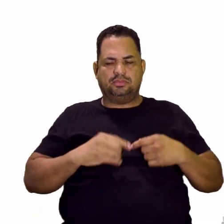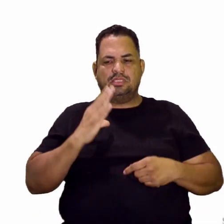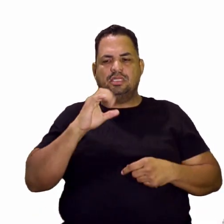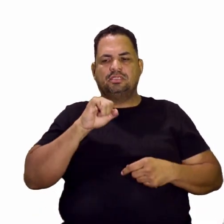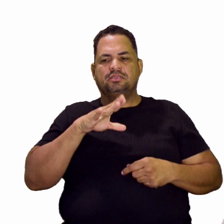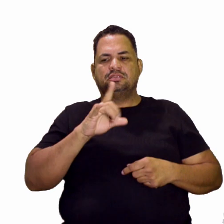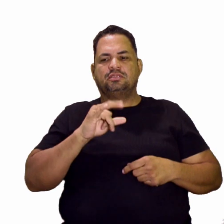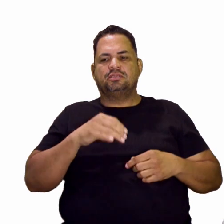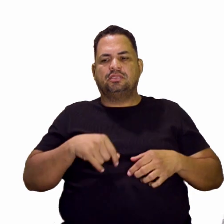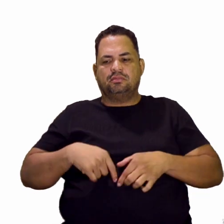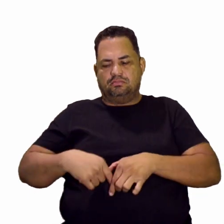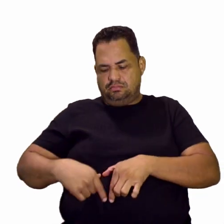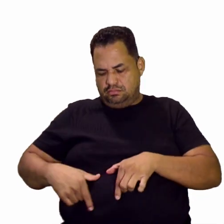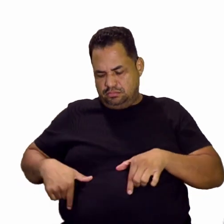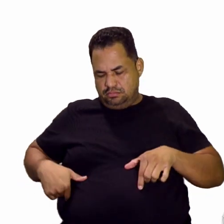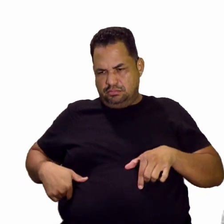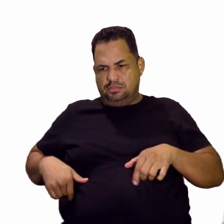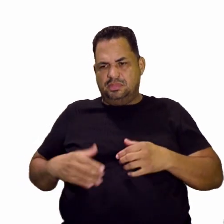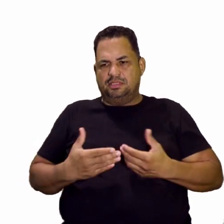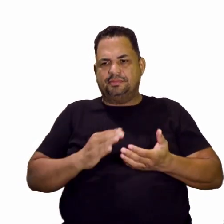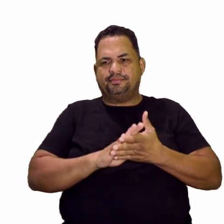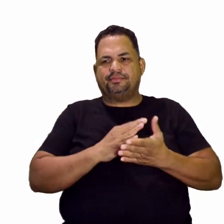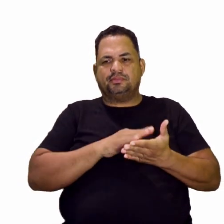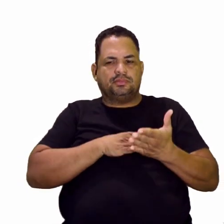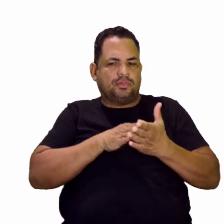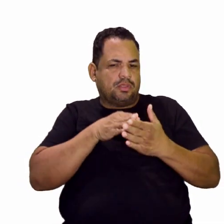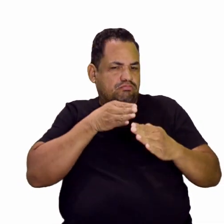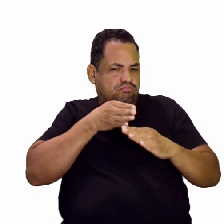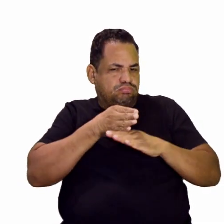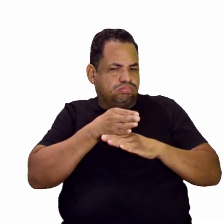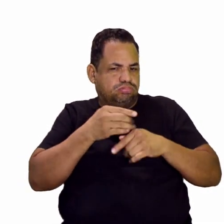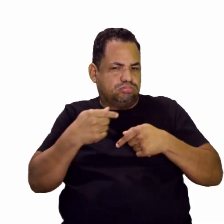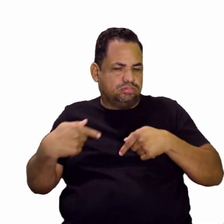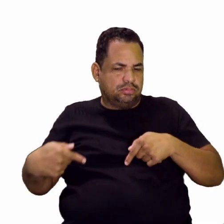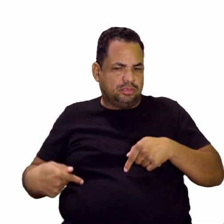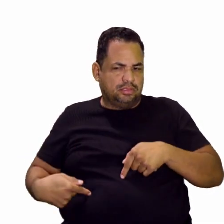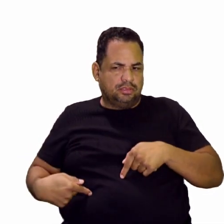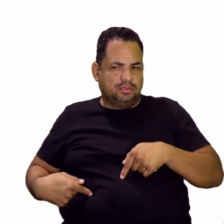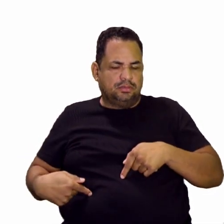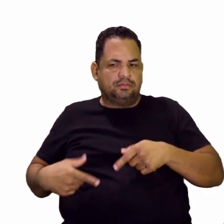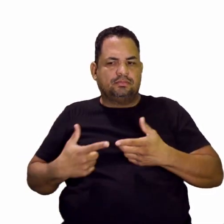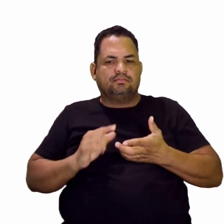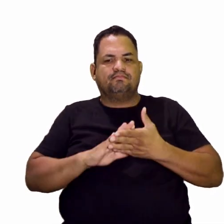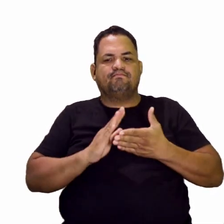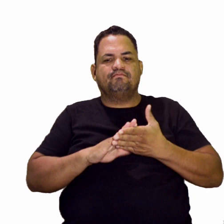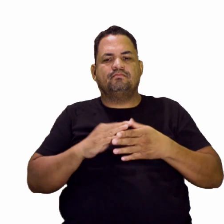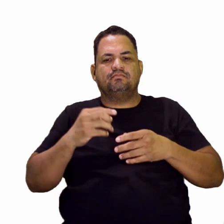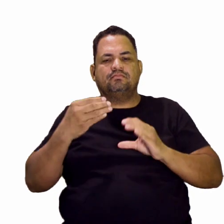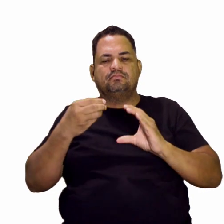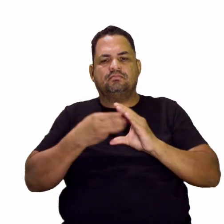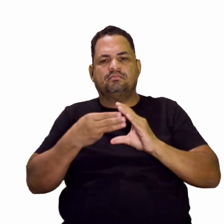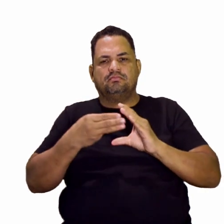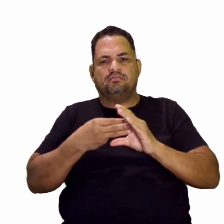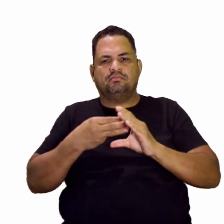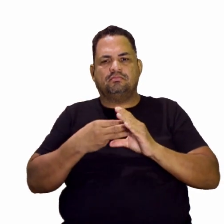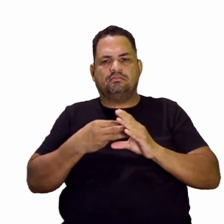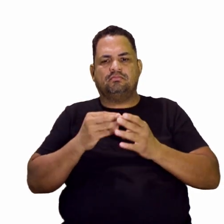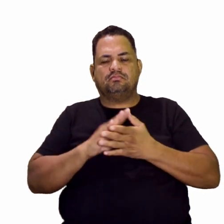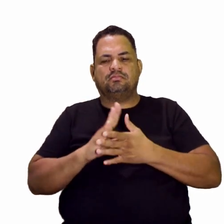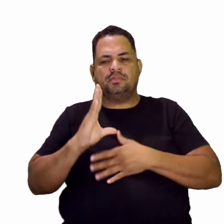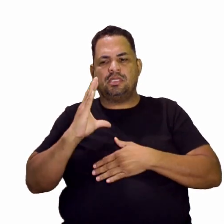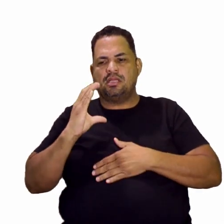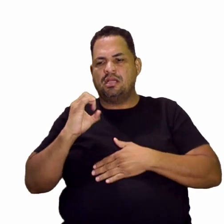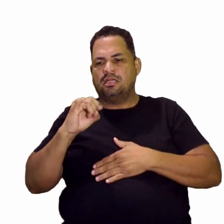dessa, introduzo ali no meu organismo, e isso vai fazer com que aquela célula